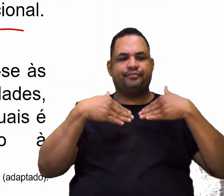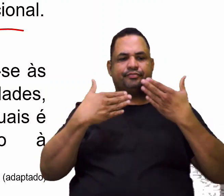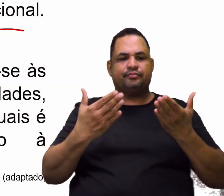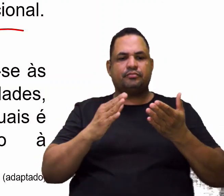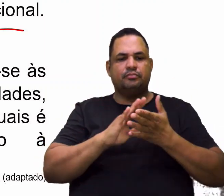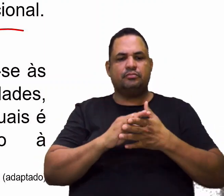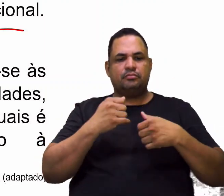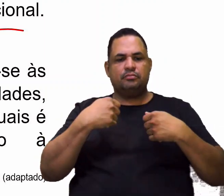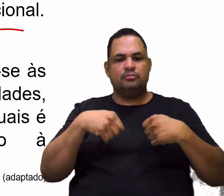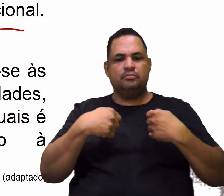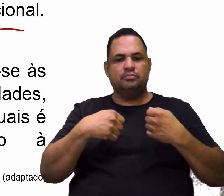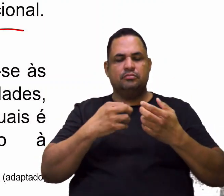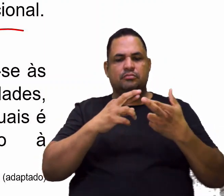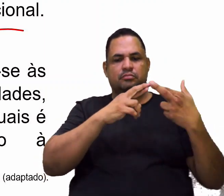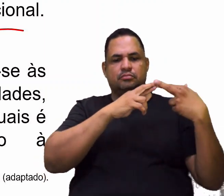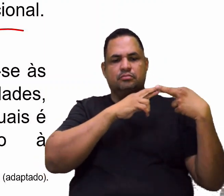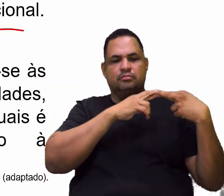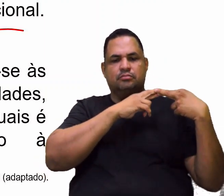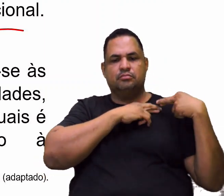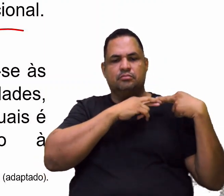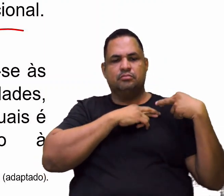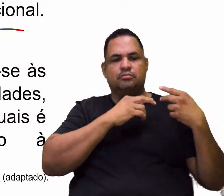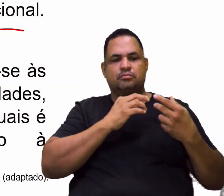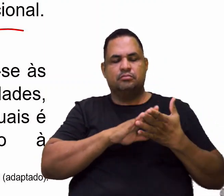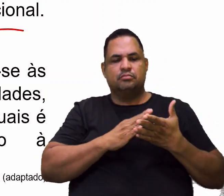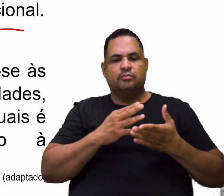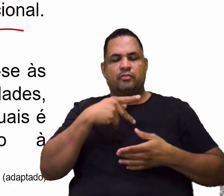é exigida a responsabilidade com relação à